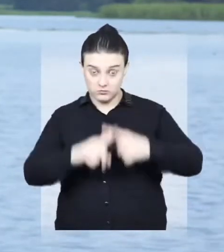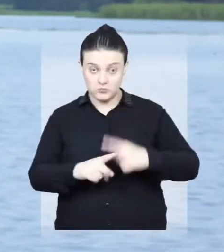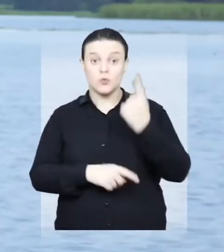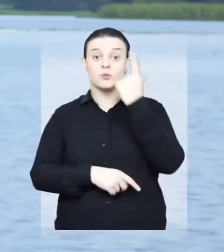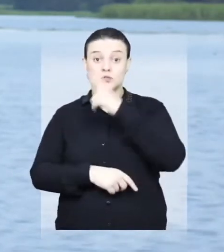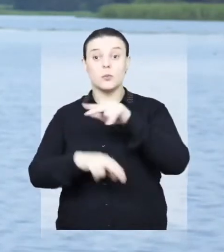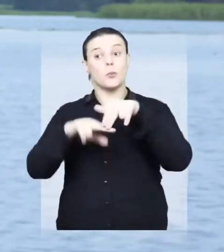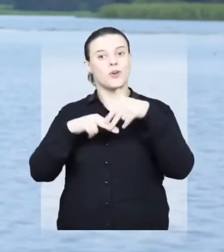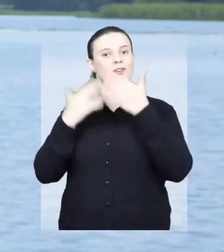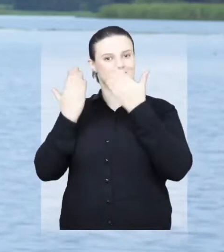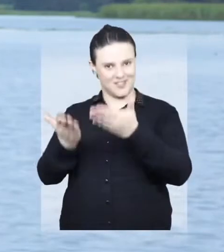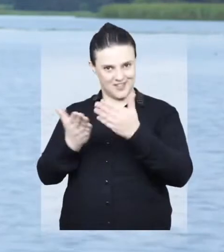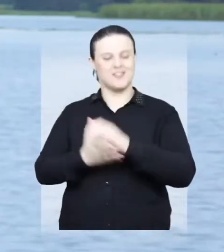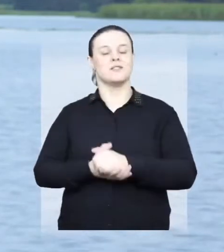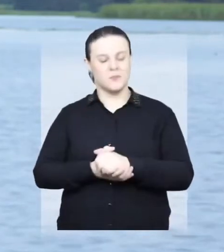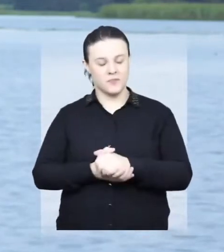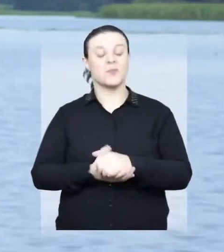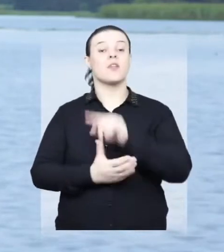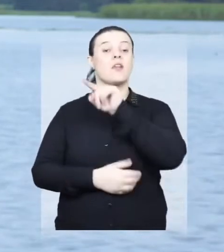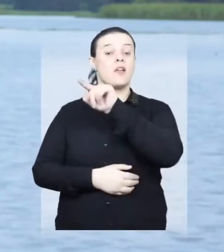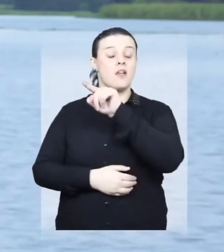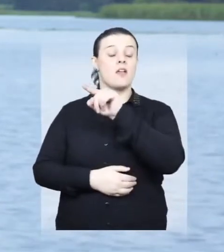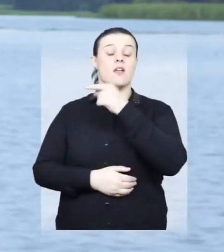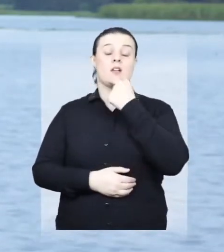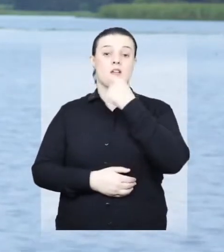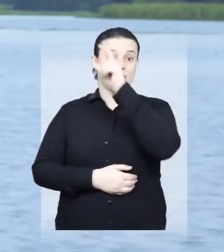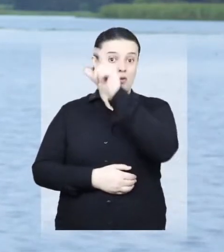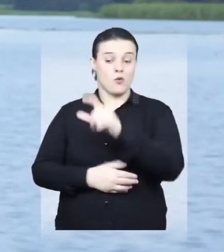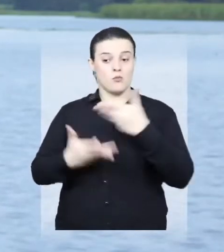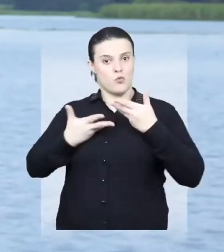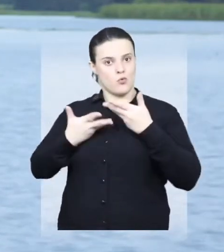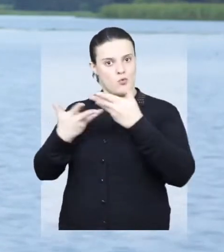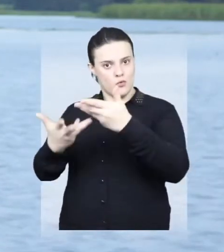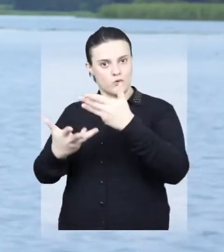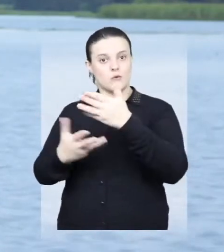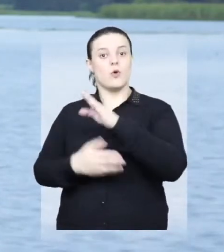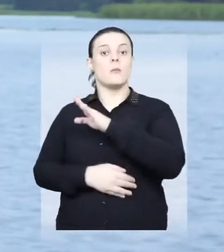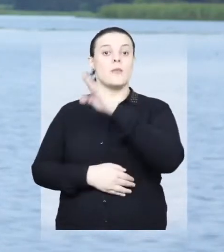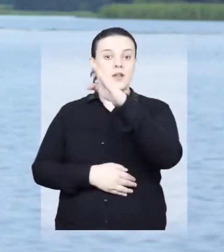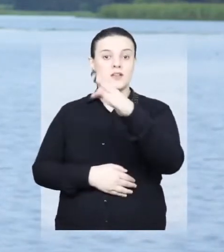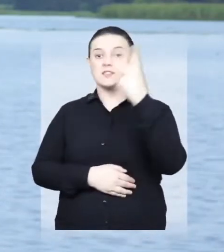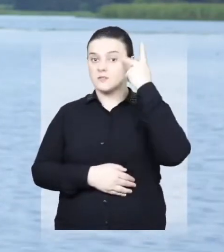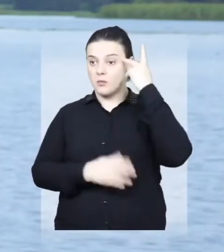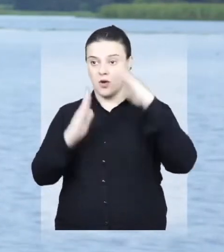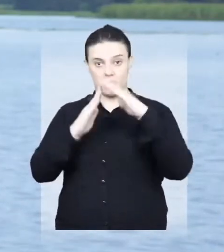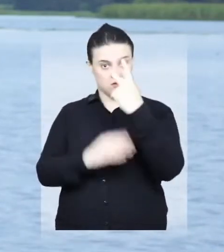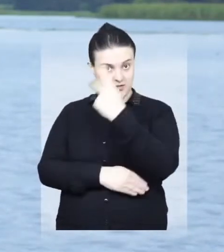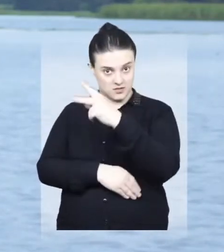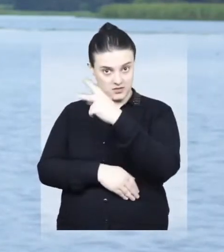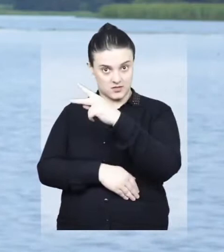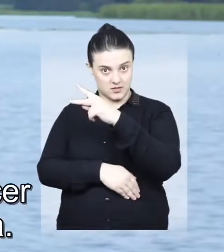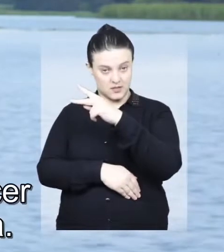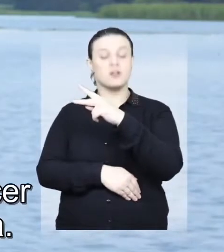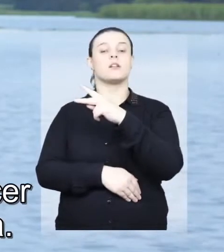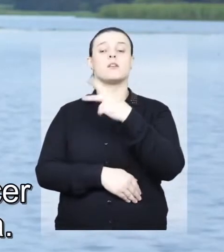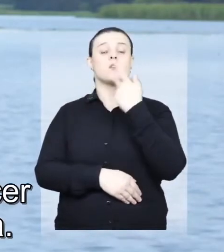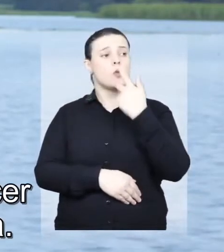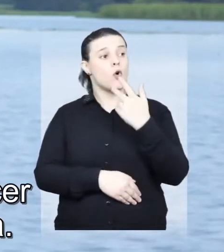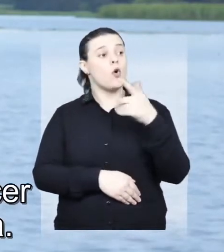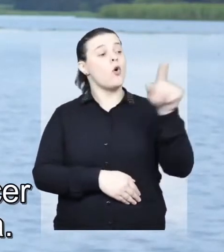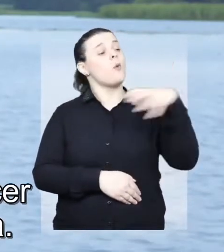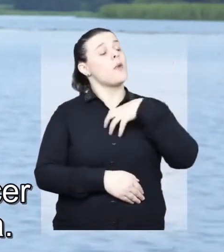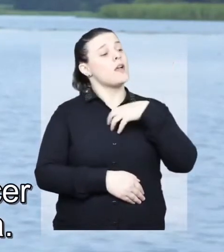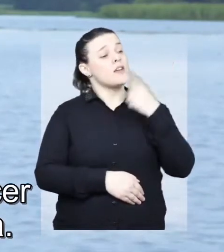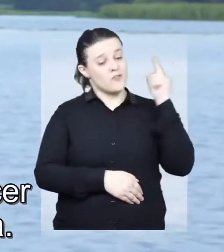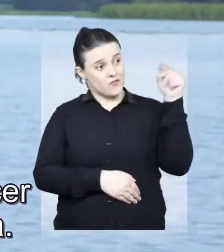foi possível através dele. Ele me convidou para ir para São Paulo, na casa dele. Falou assim: